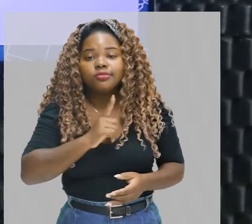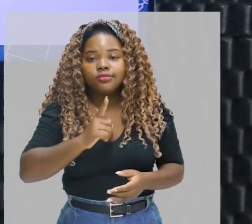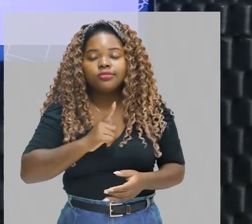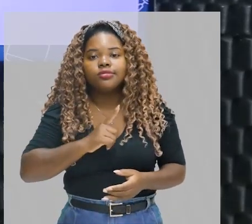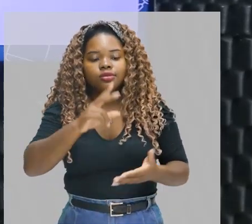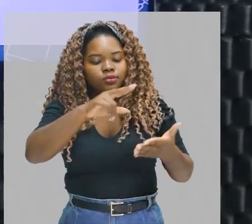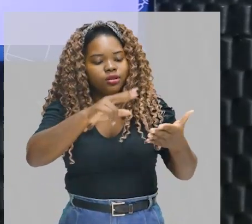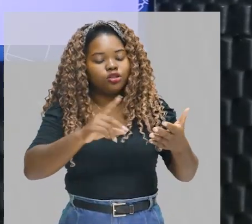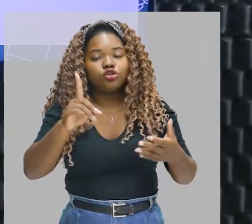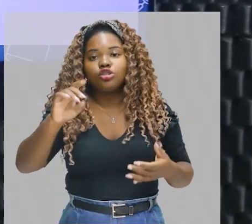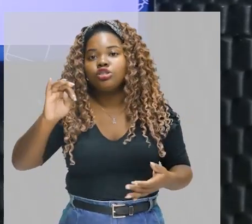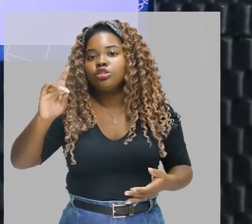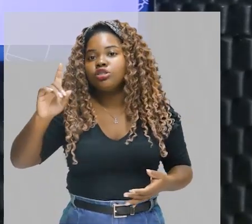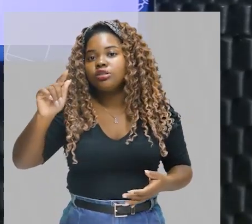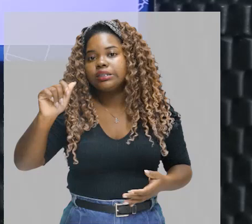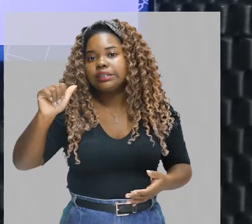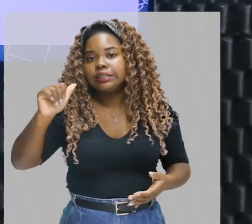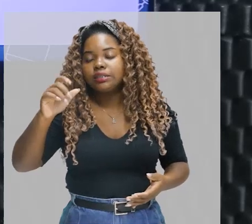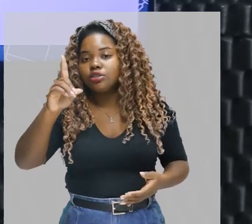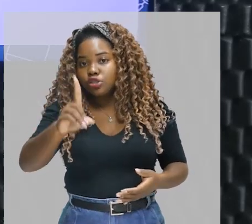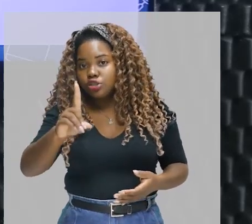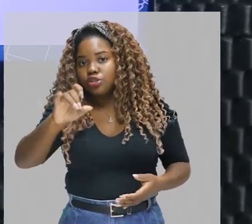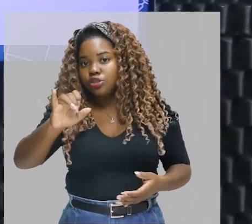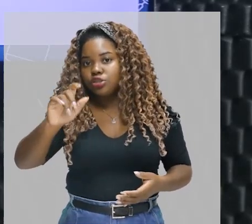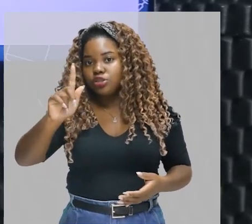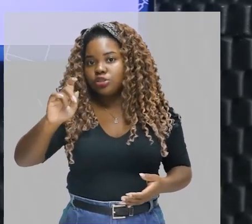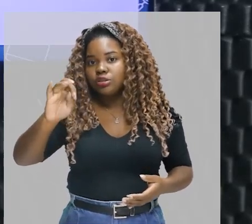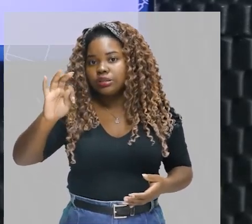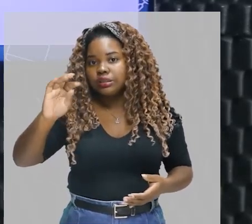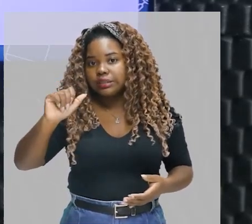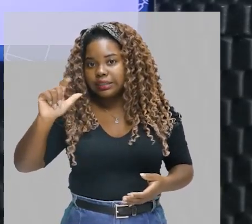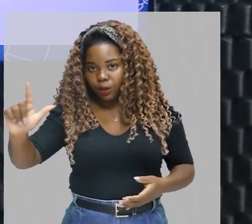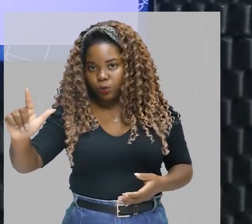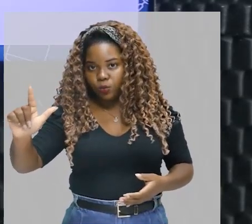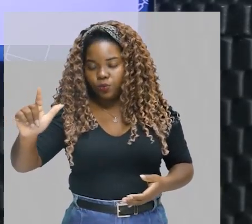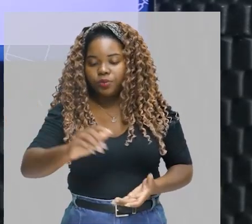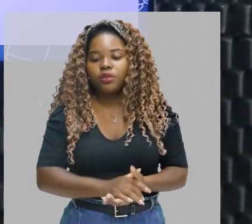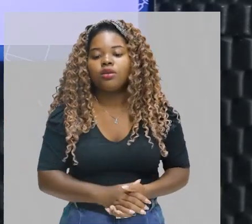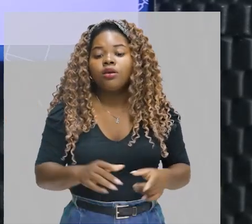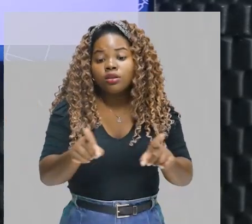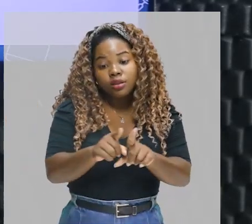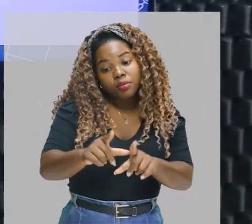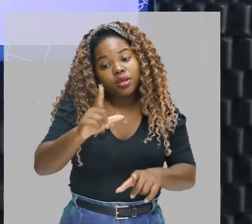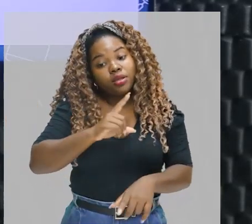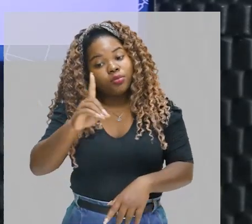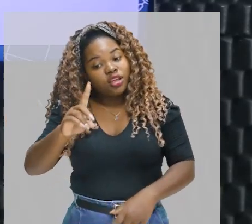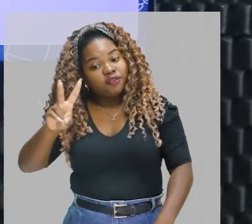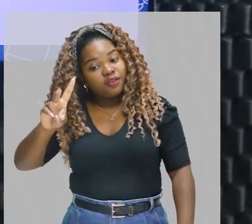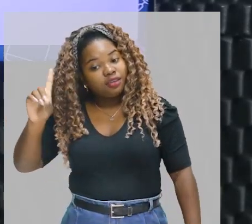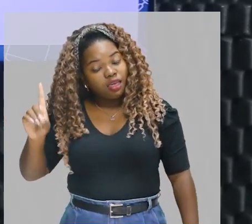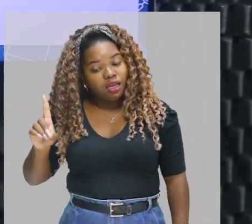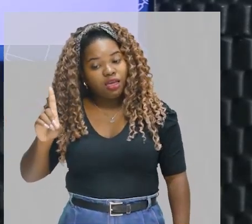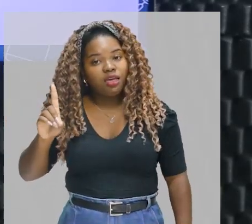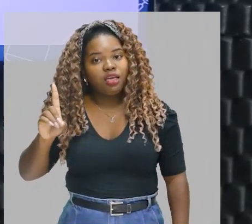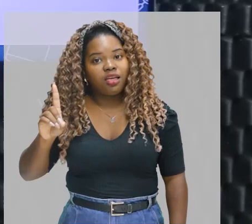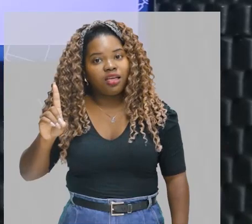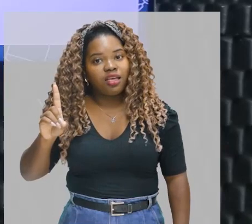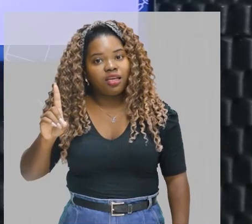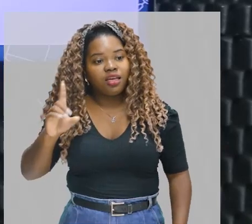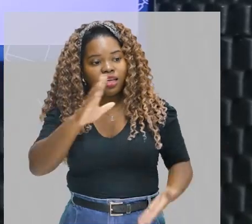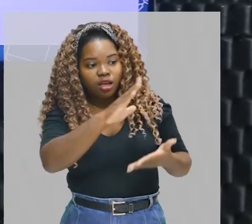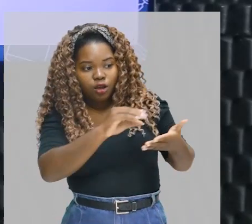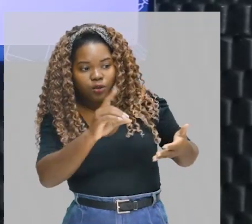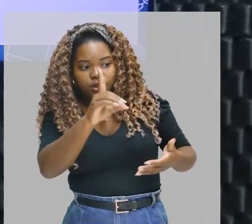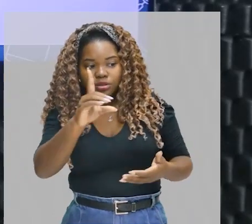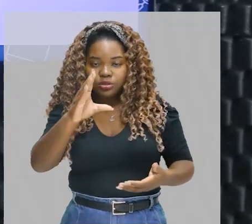tá certo? Além do CD, nós tínhamos, né, o DVD, né? Nós temos ainda o DVD. Esse DVD é um CD